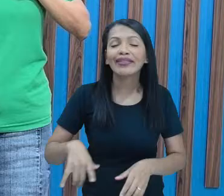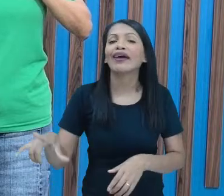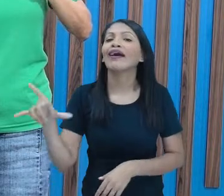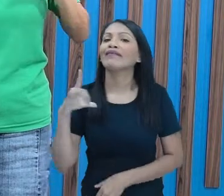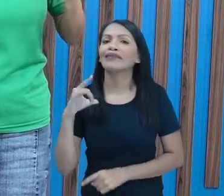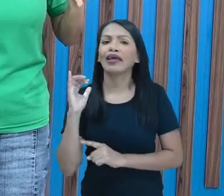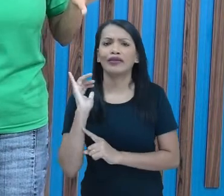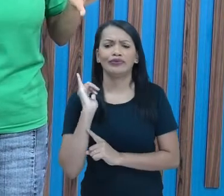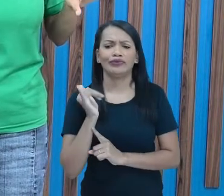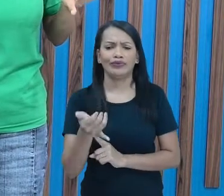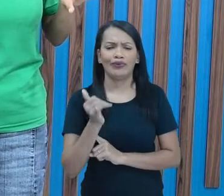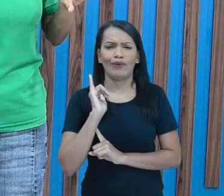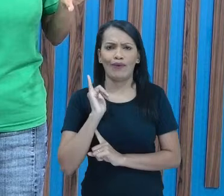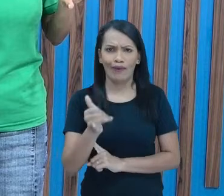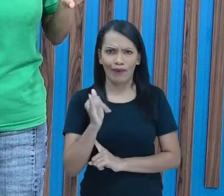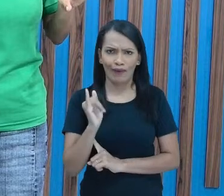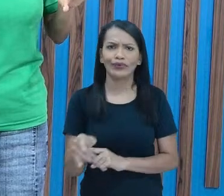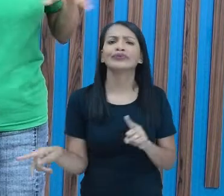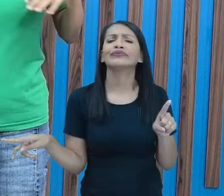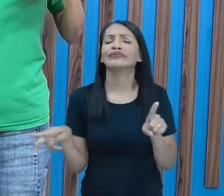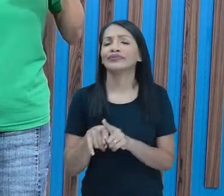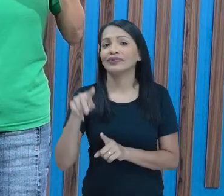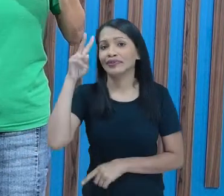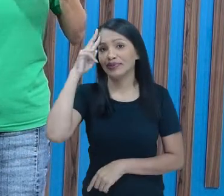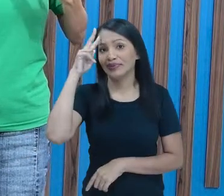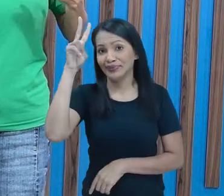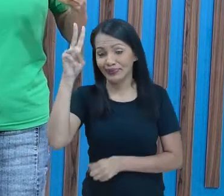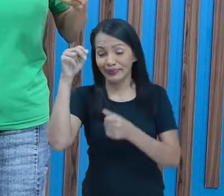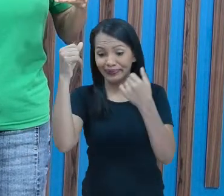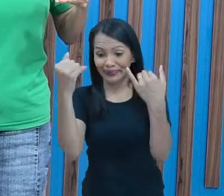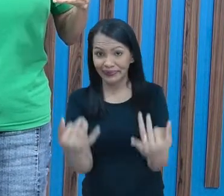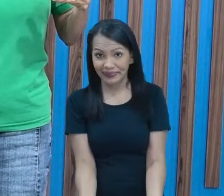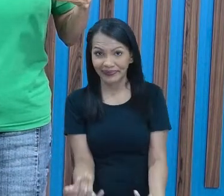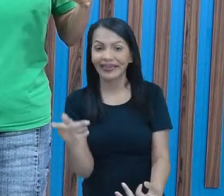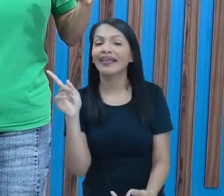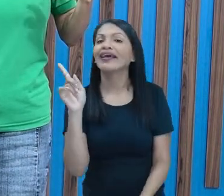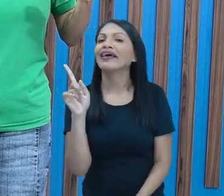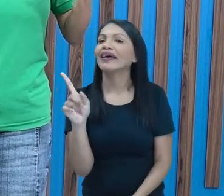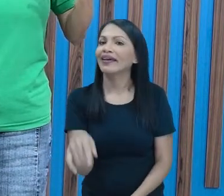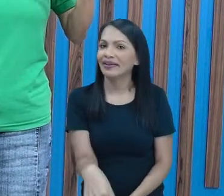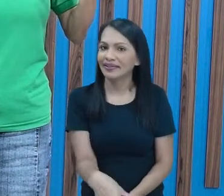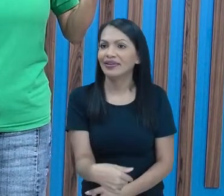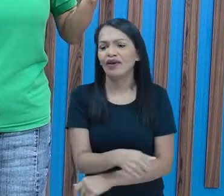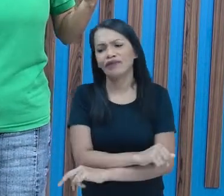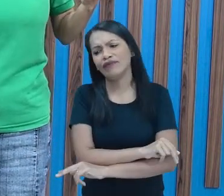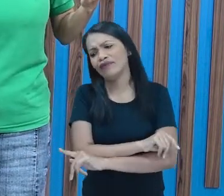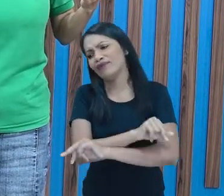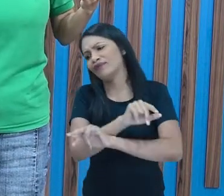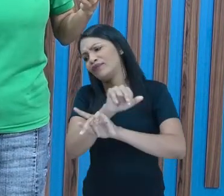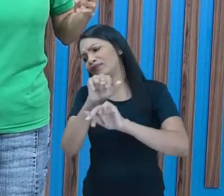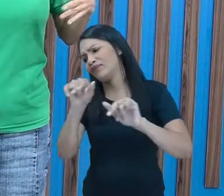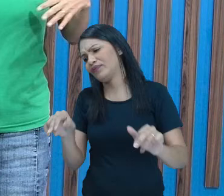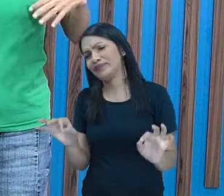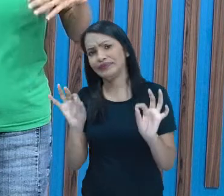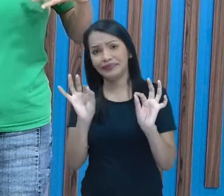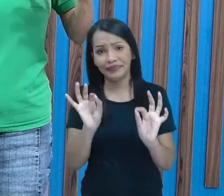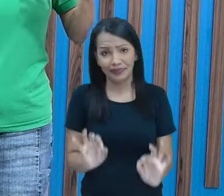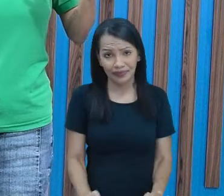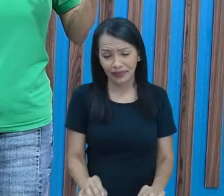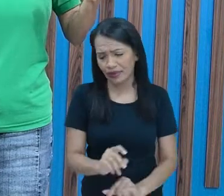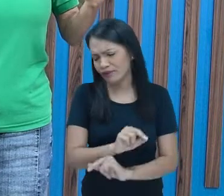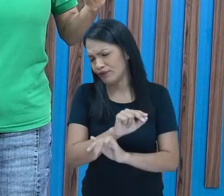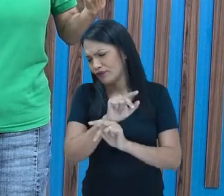tem história aí para contar, tá? Então, a gente tem essa diversidade, não é?